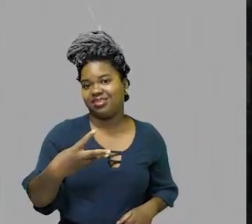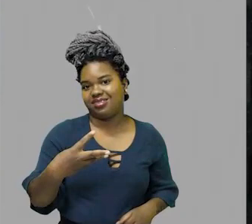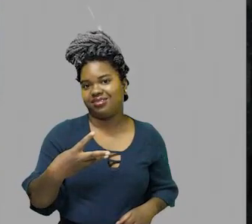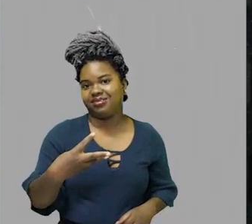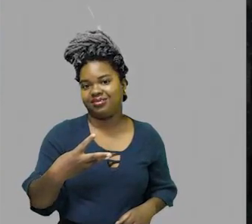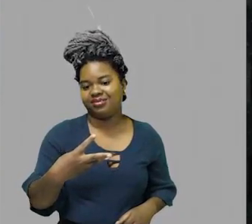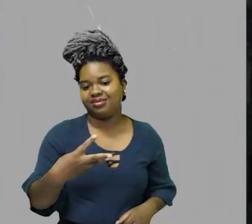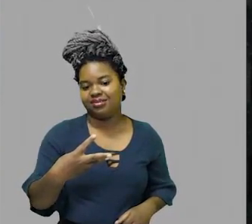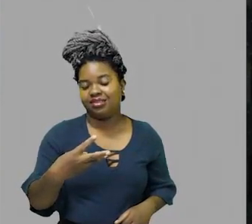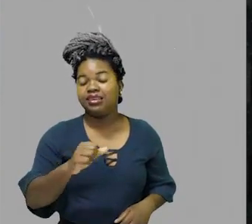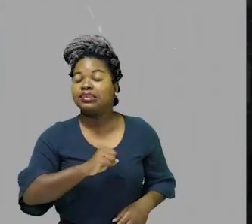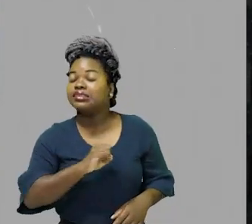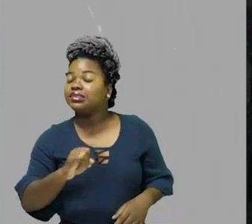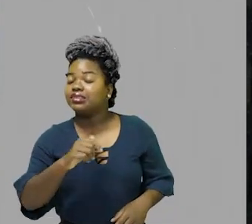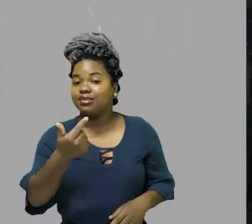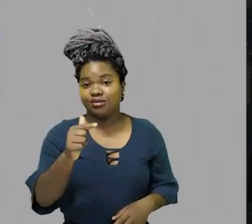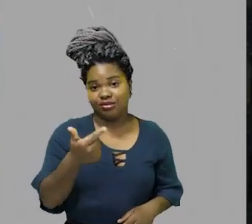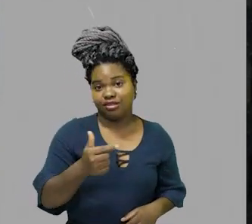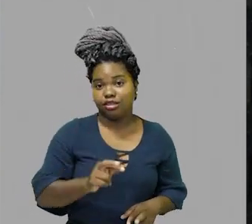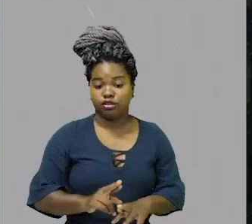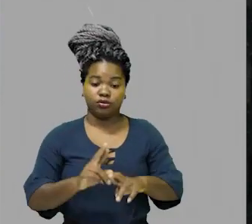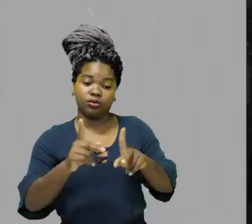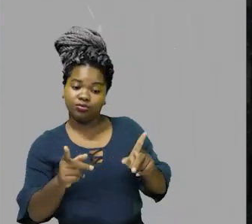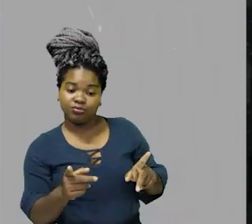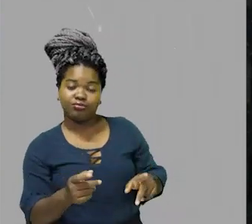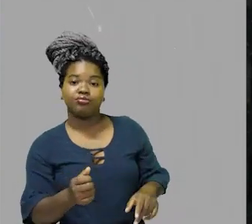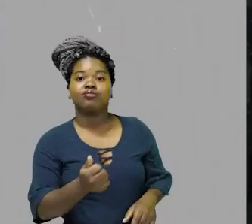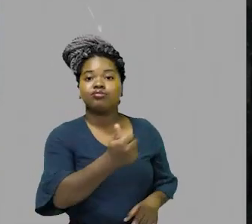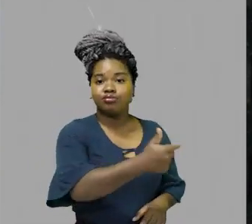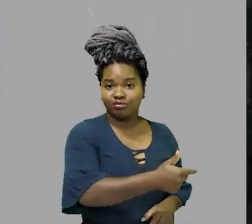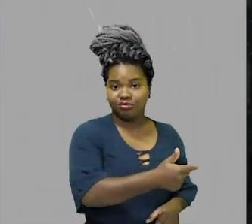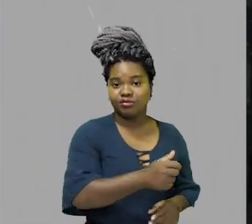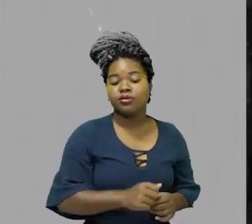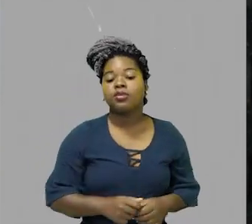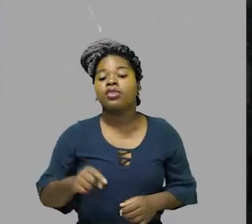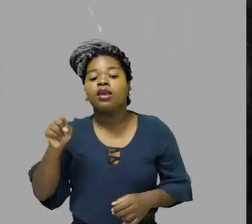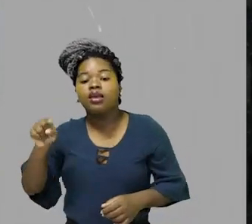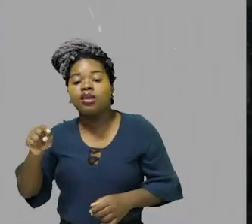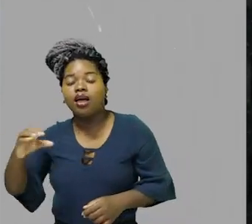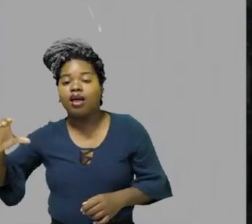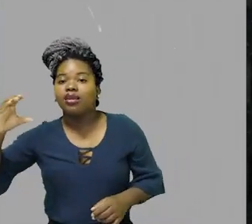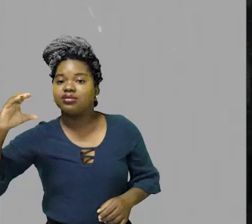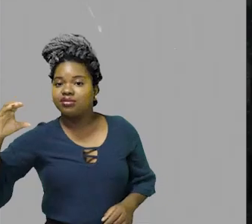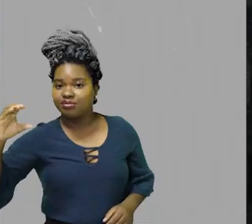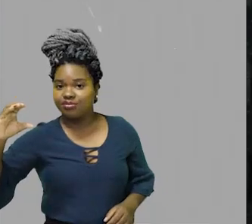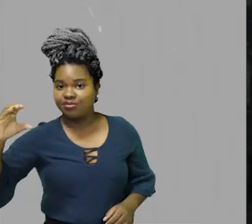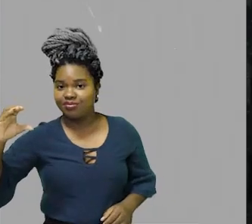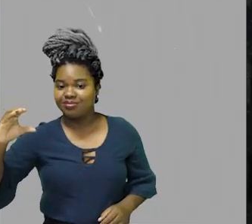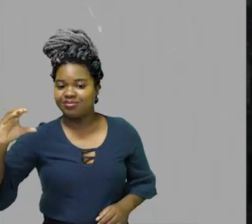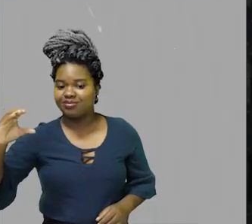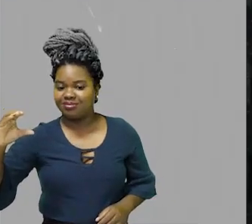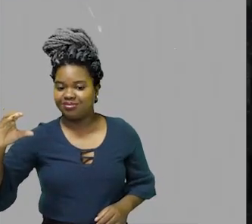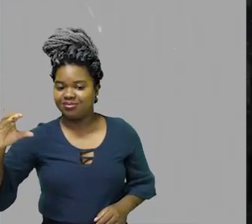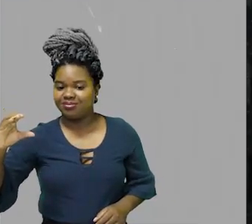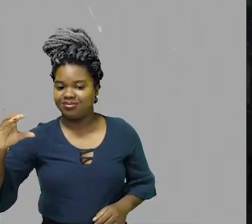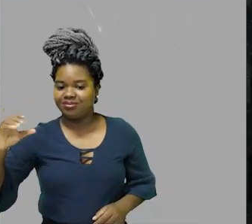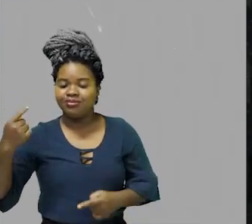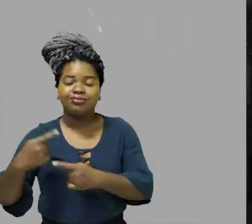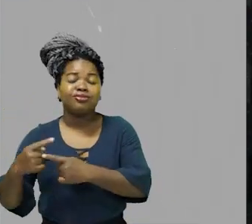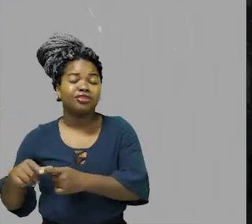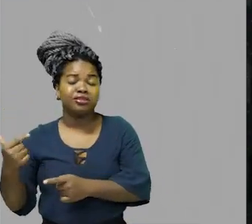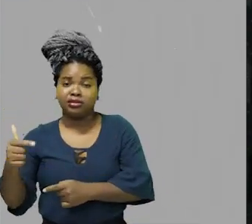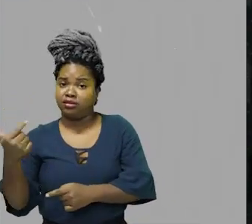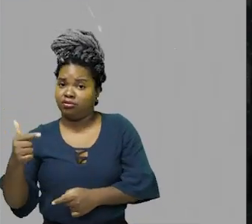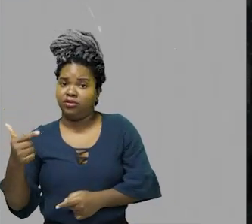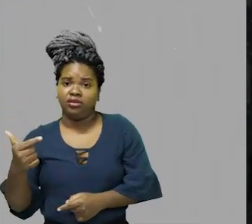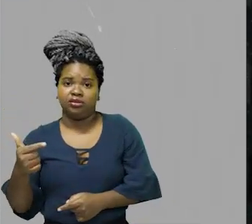Então, se não tem, a proteína vai ser diferente também. E aqui na proteína C também vai ser diferente, porque ela não tem a